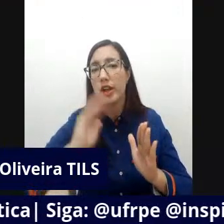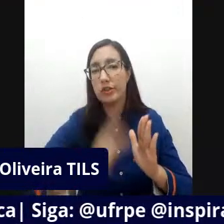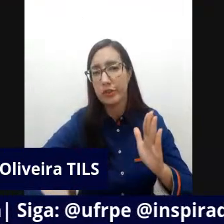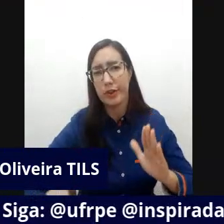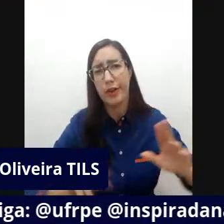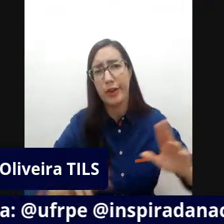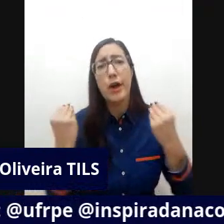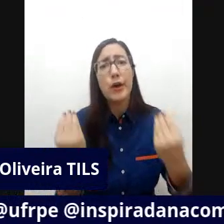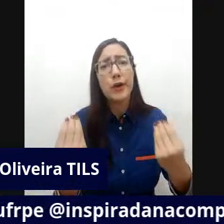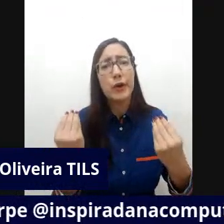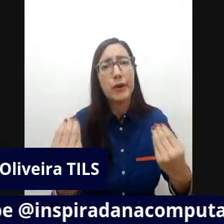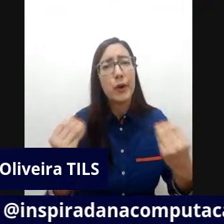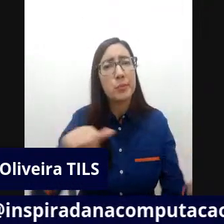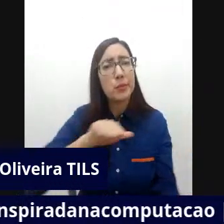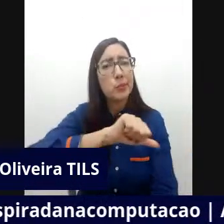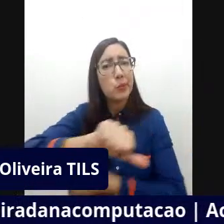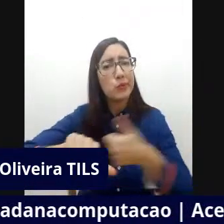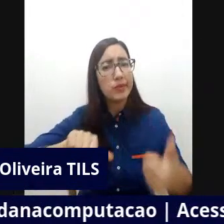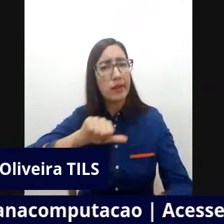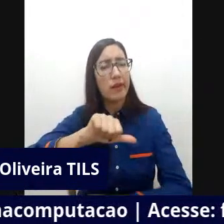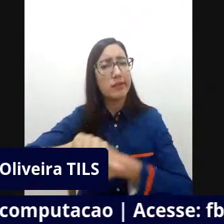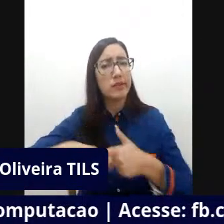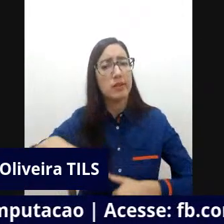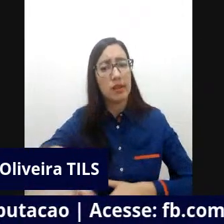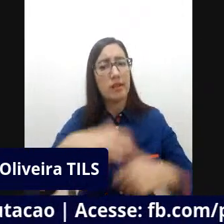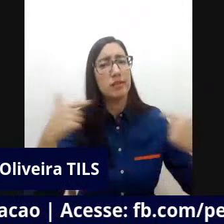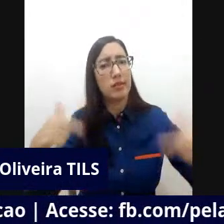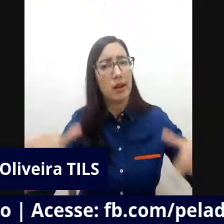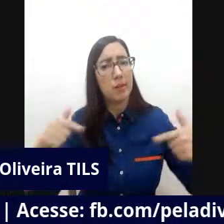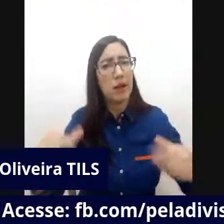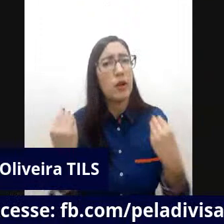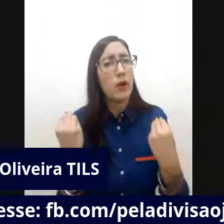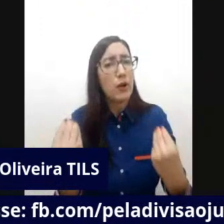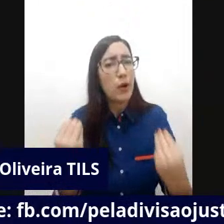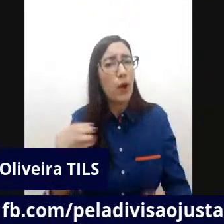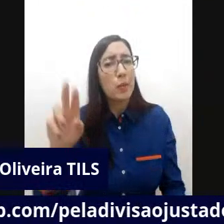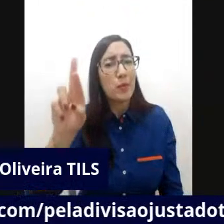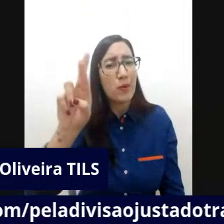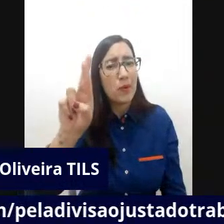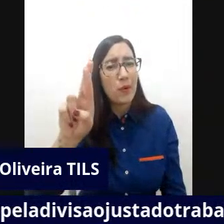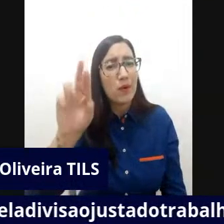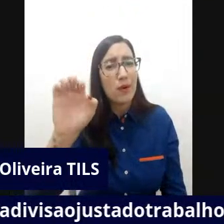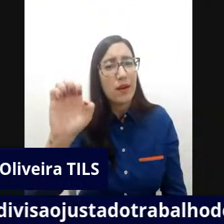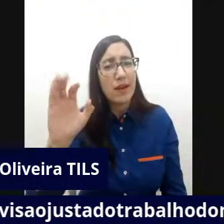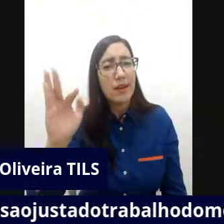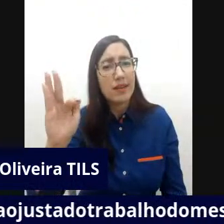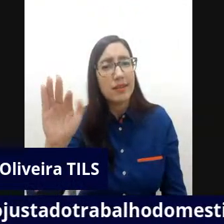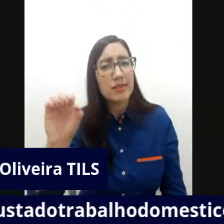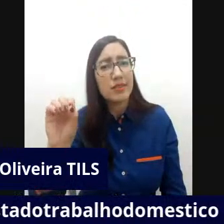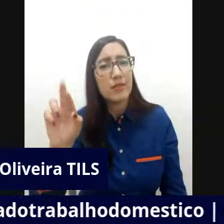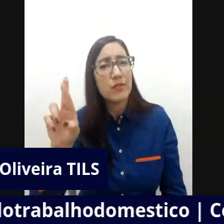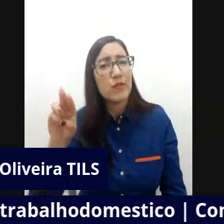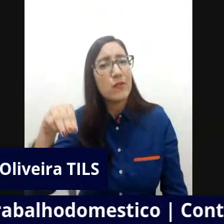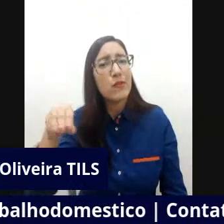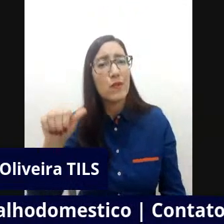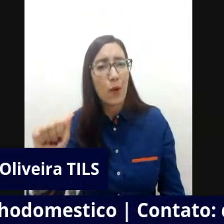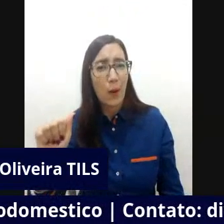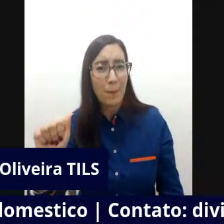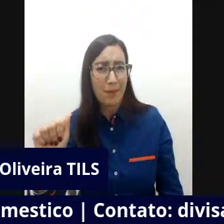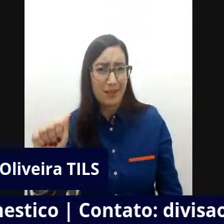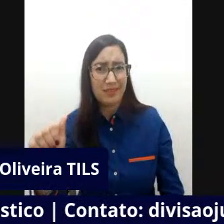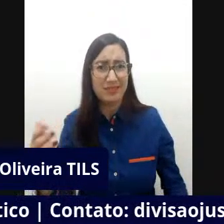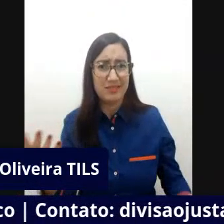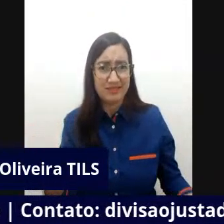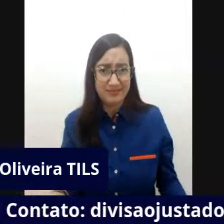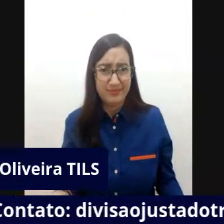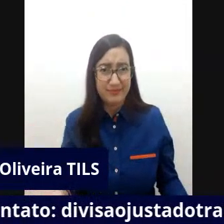deforma, porque foi uma reforma que beneficiou apenas os empregadores. Veio a deforma da Previdência e